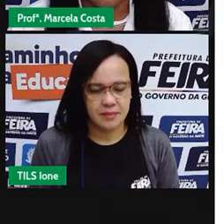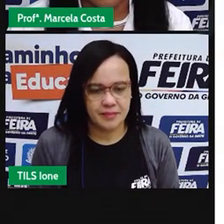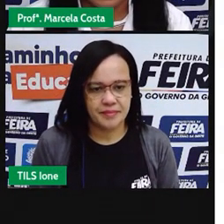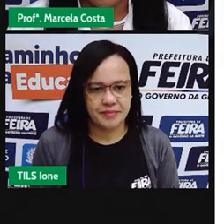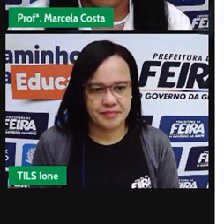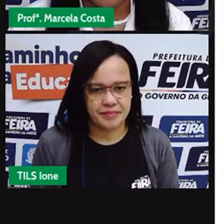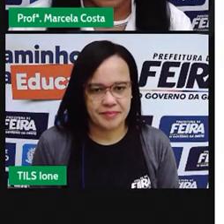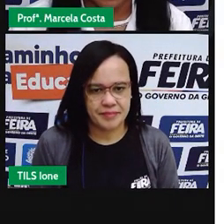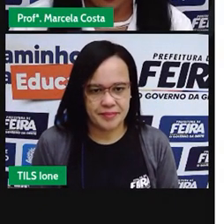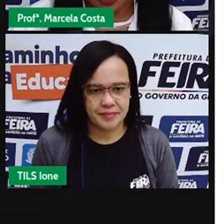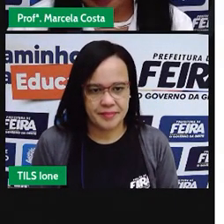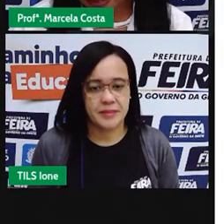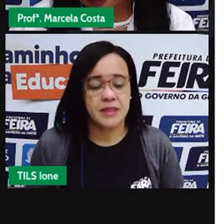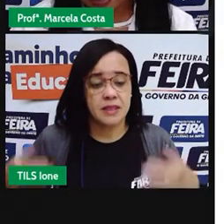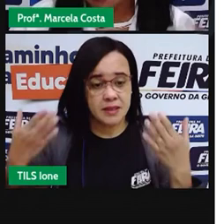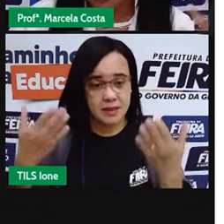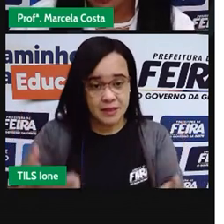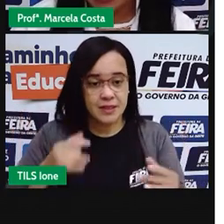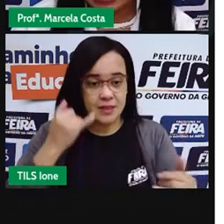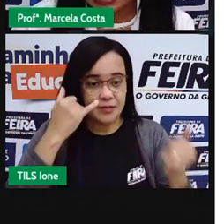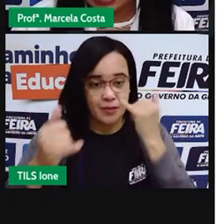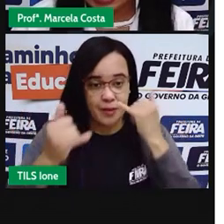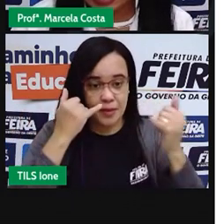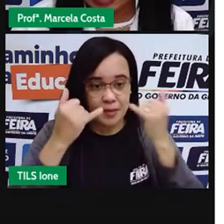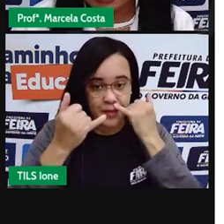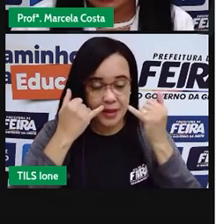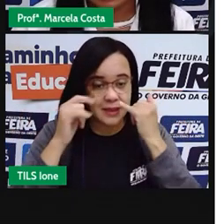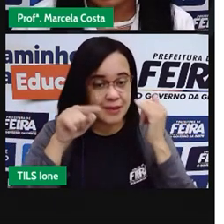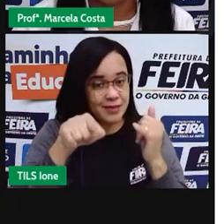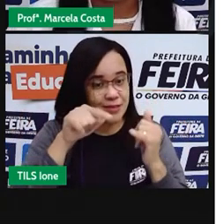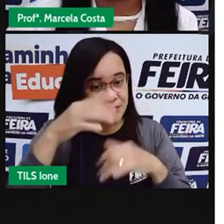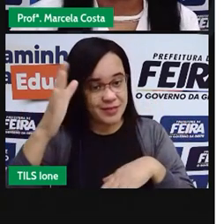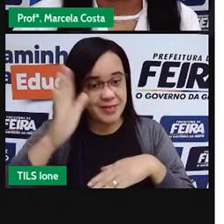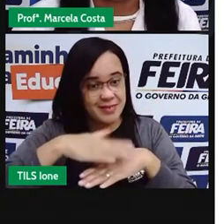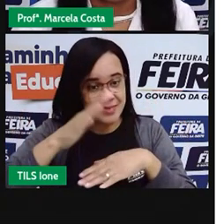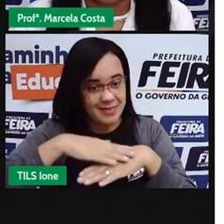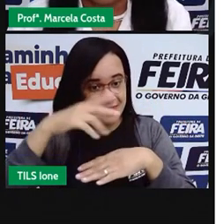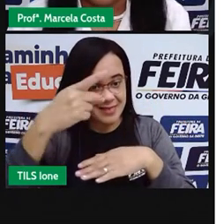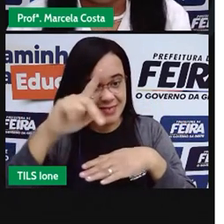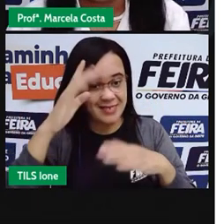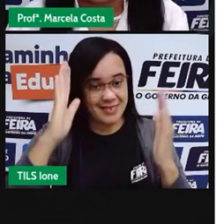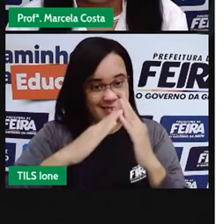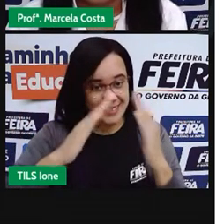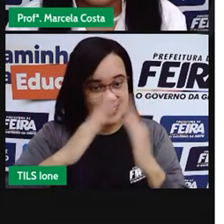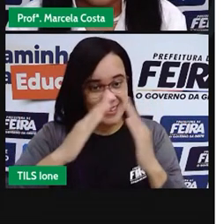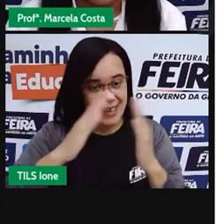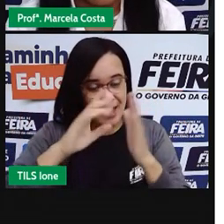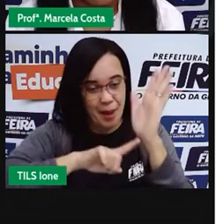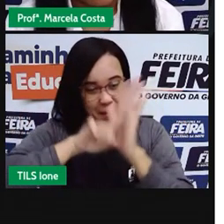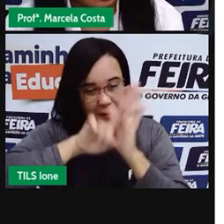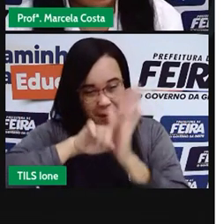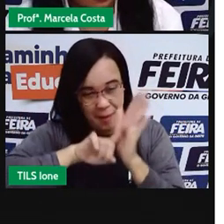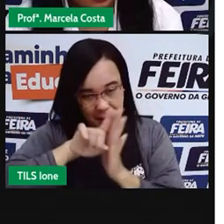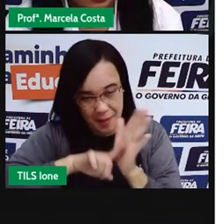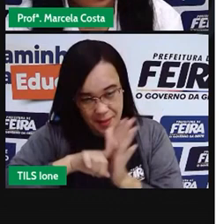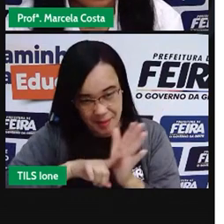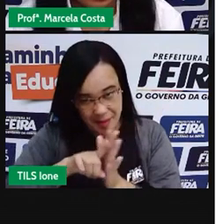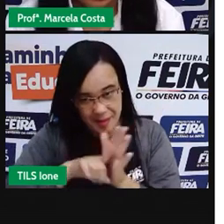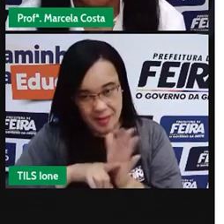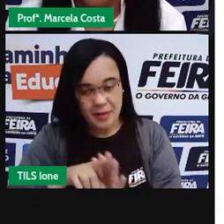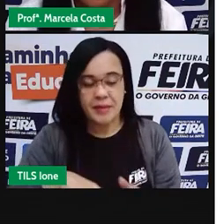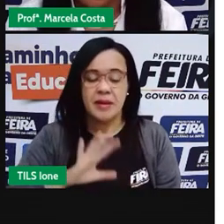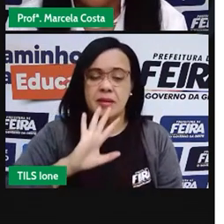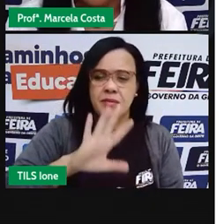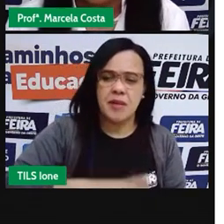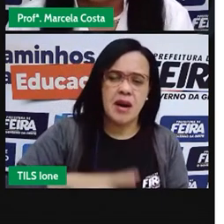Vou dar algumas informações para que você possa pesquisar em casa aí. A Verdadeira História dos Três Porquinhos